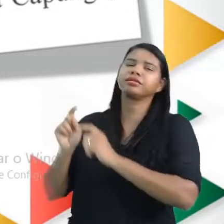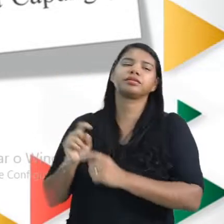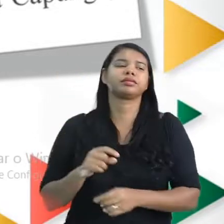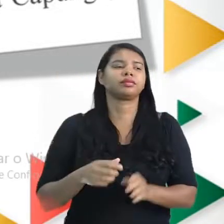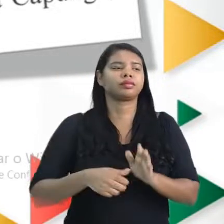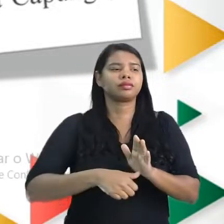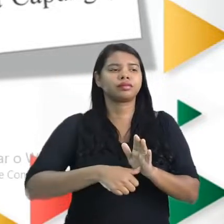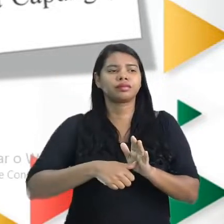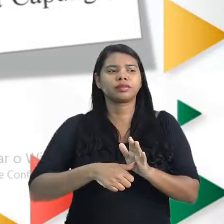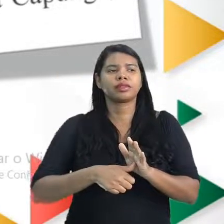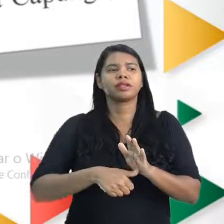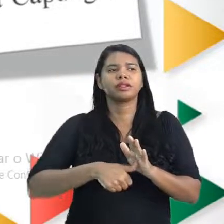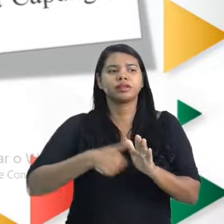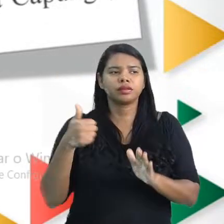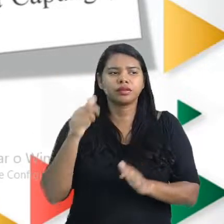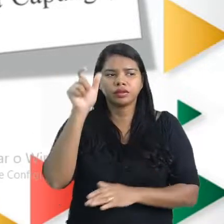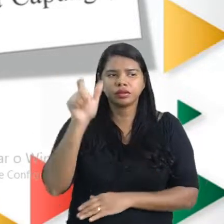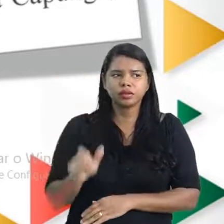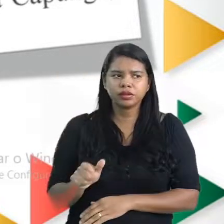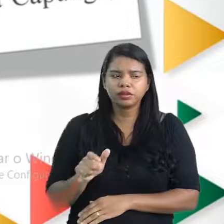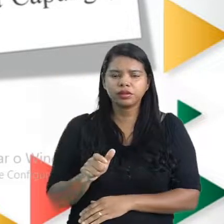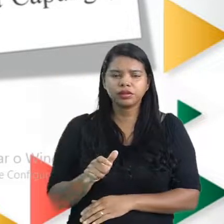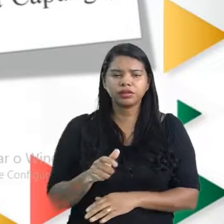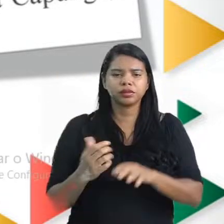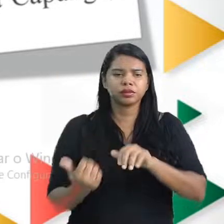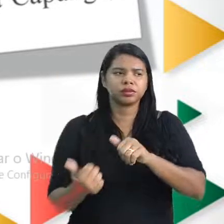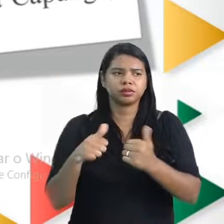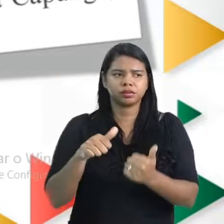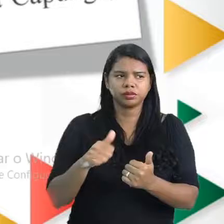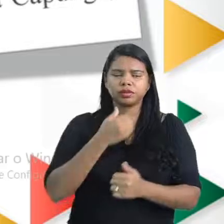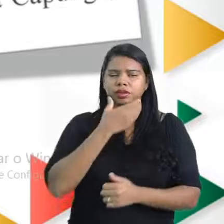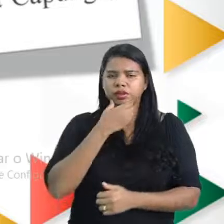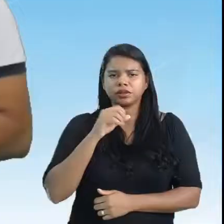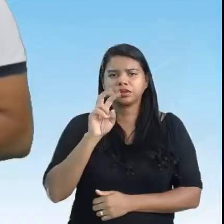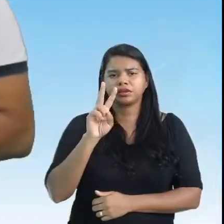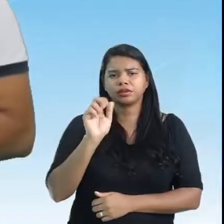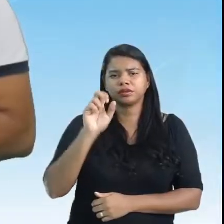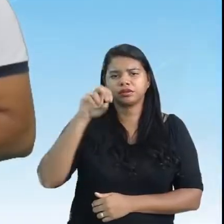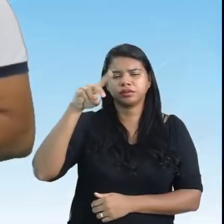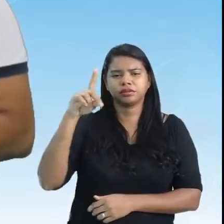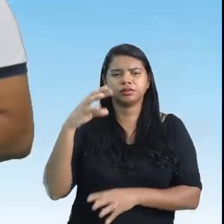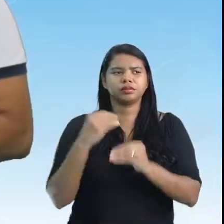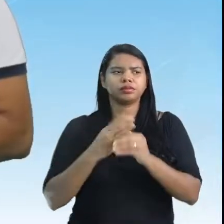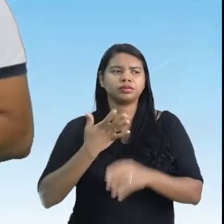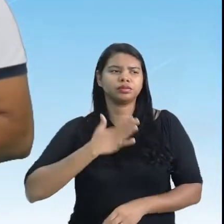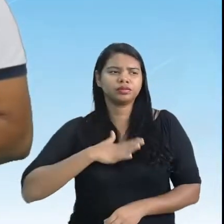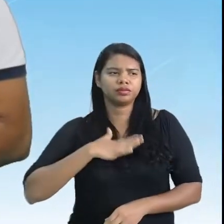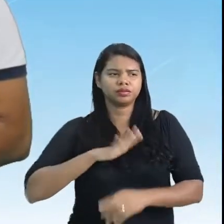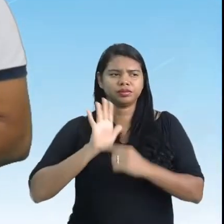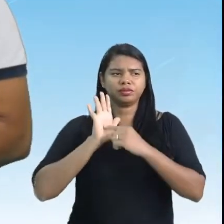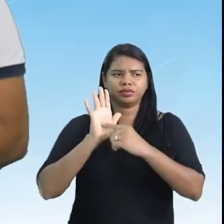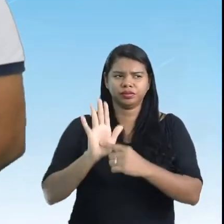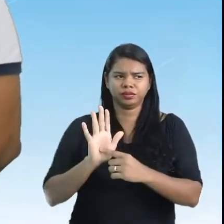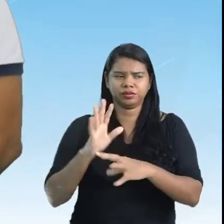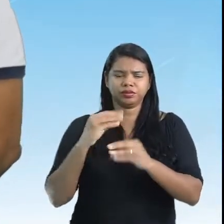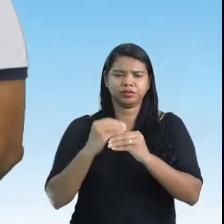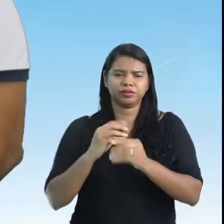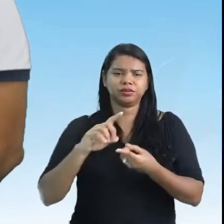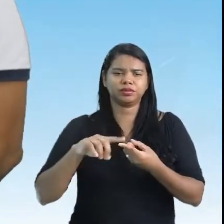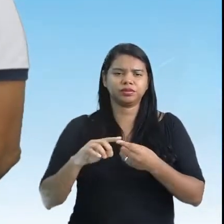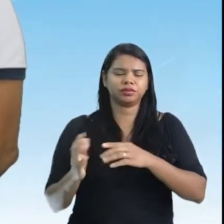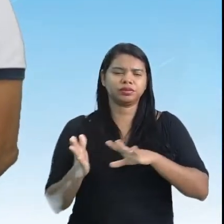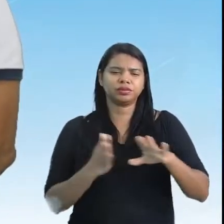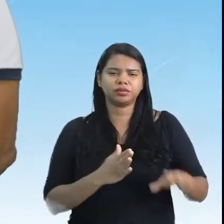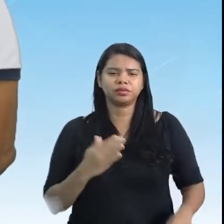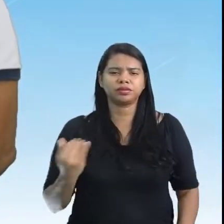pernambucano batista. Então, é importante conhecer. Professor, eu acho que eu gostaria só de destacar nesta questão. Muitas vezes